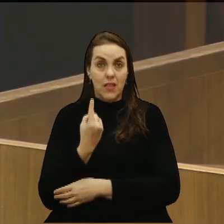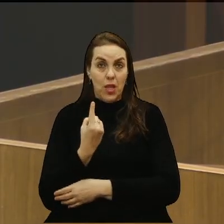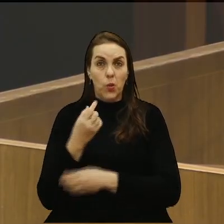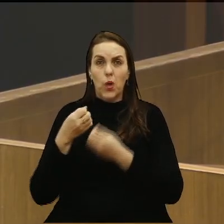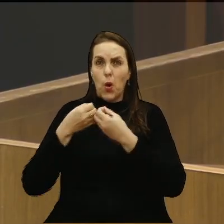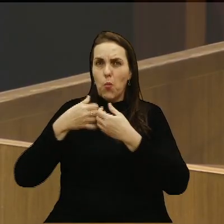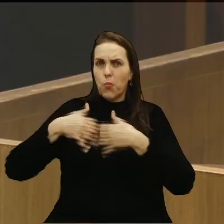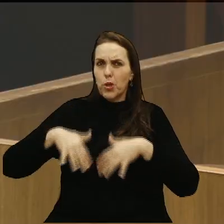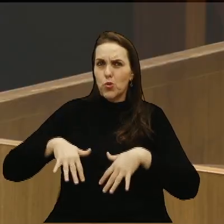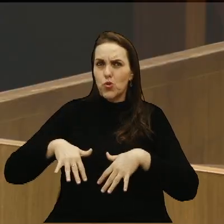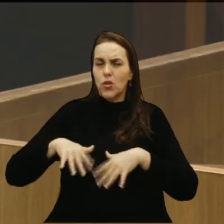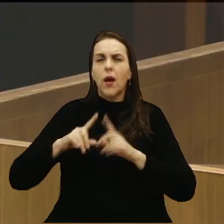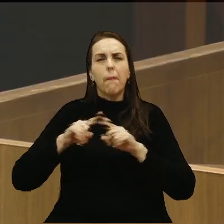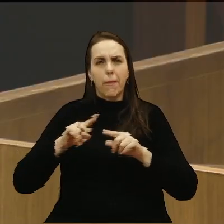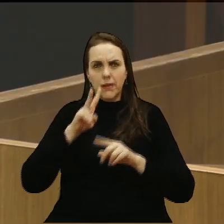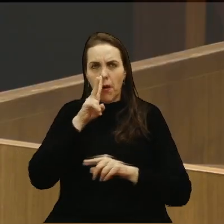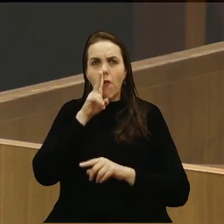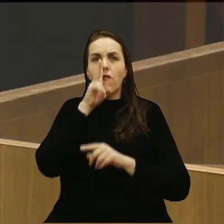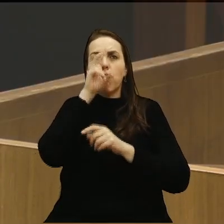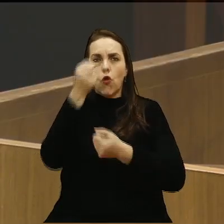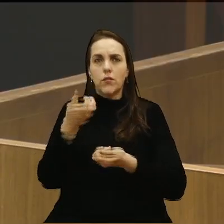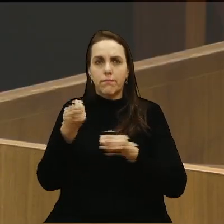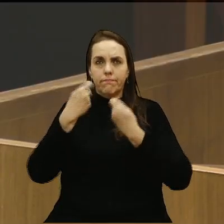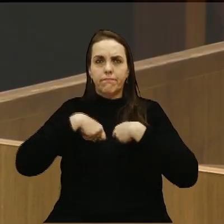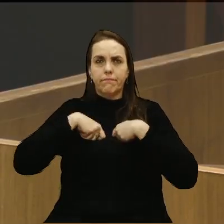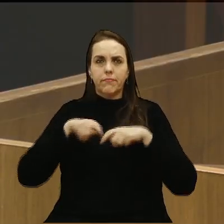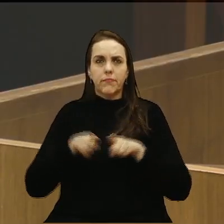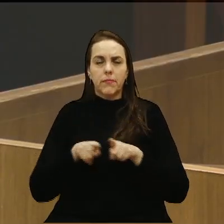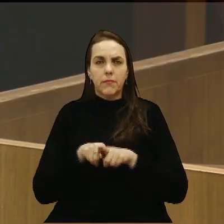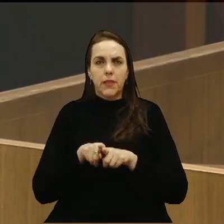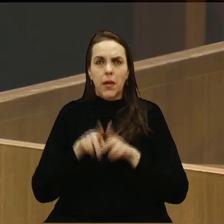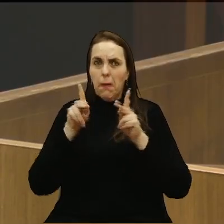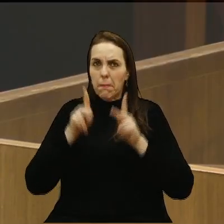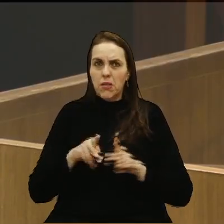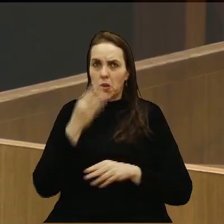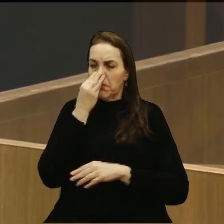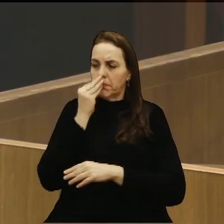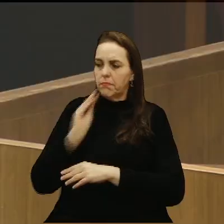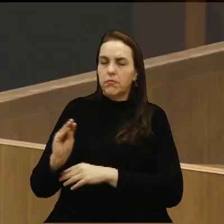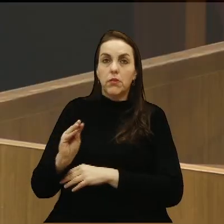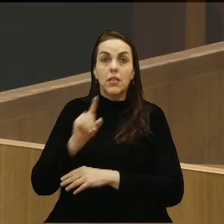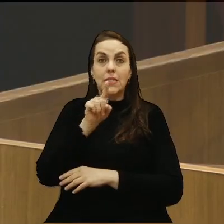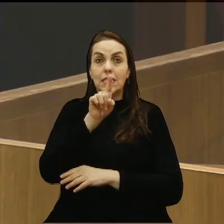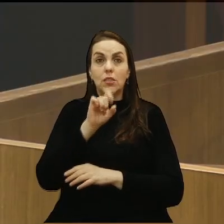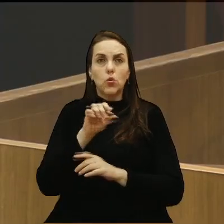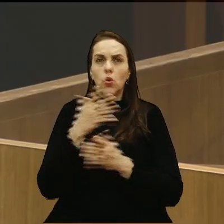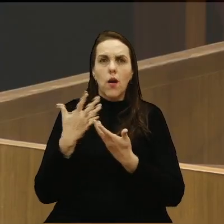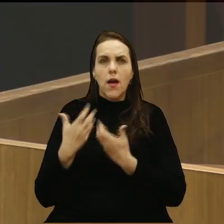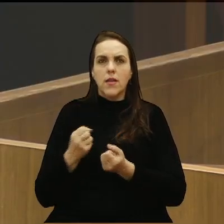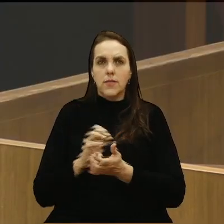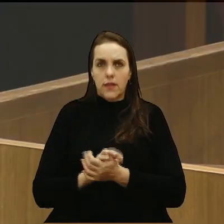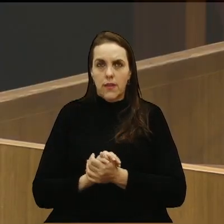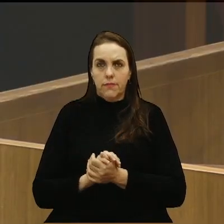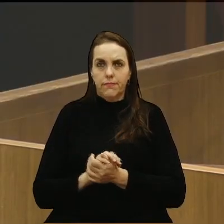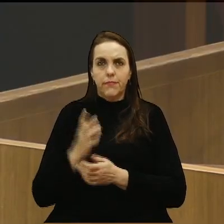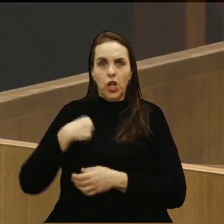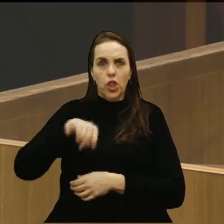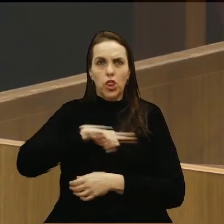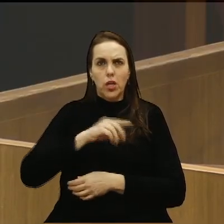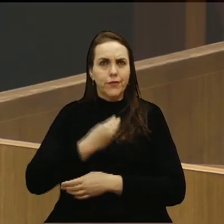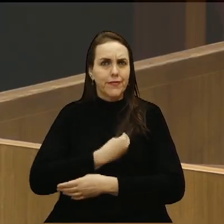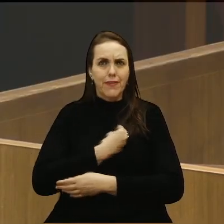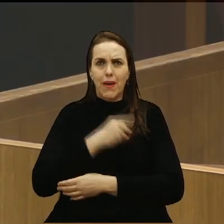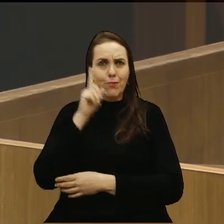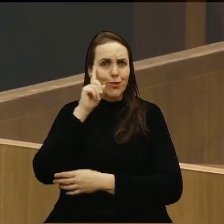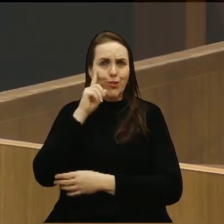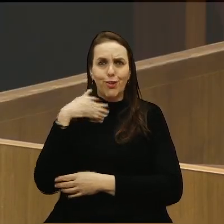nos fortalece. Passou a parte, vereador. Ninguém pode ser desconsiderado sem o seu consentimento. Mas nós vivemos isso dia a dia. Não preciso dizer para o